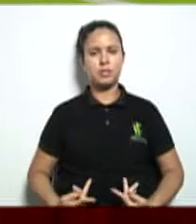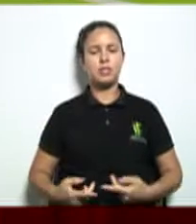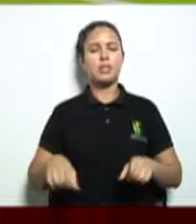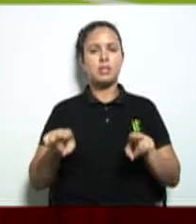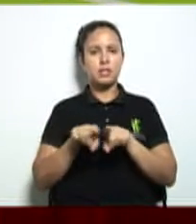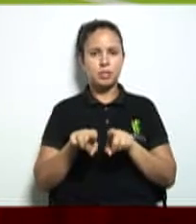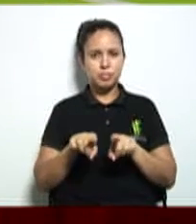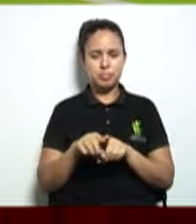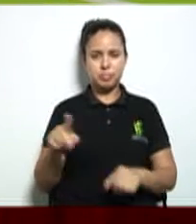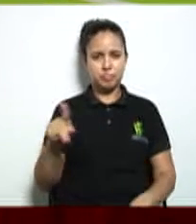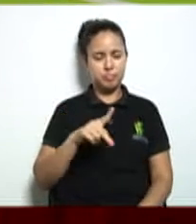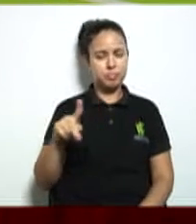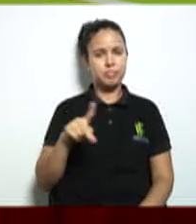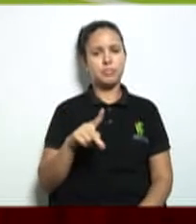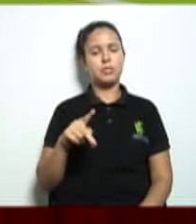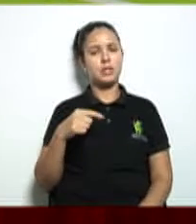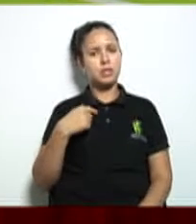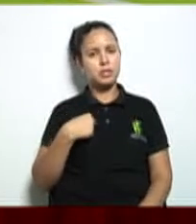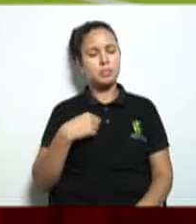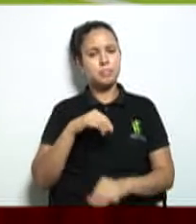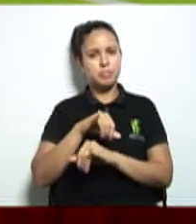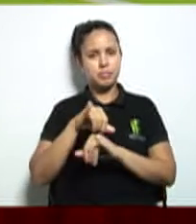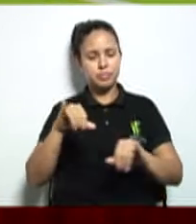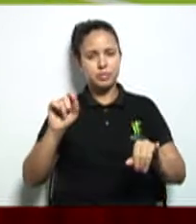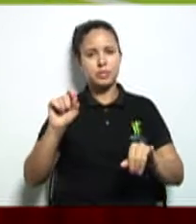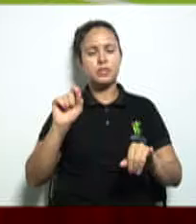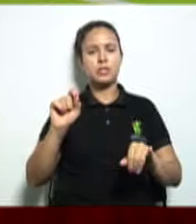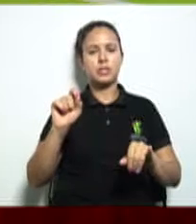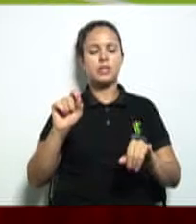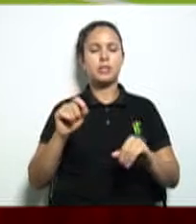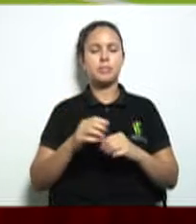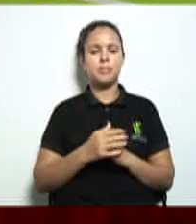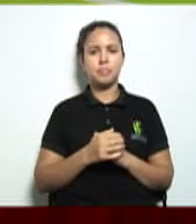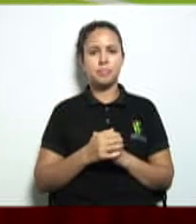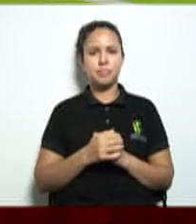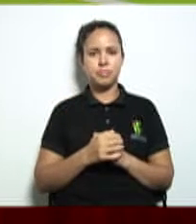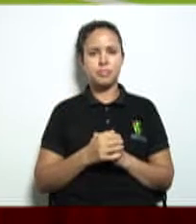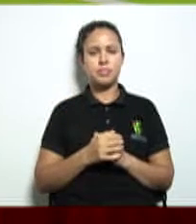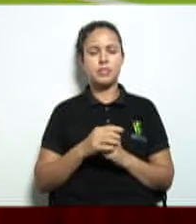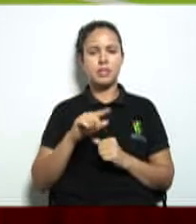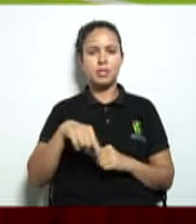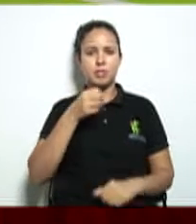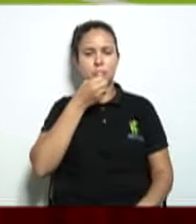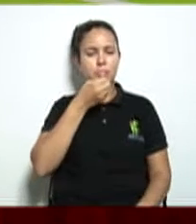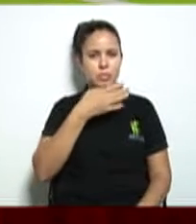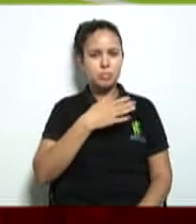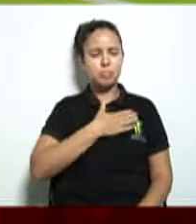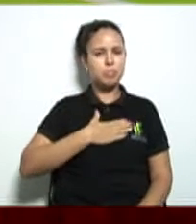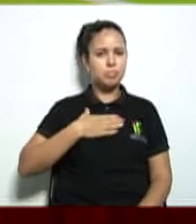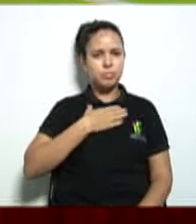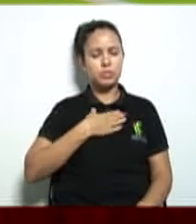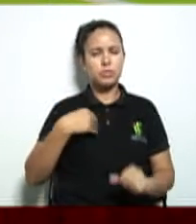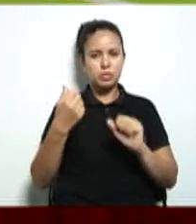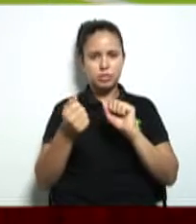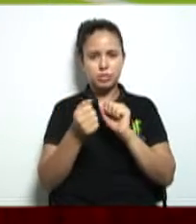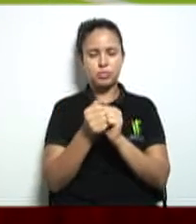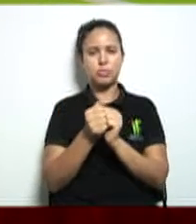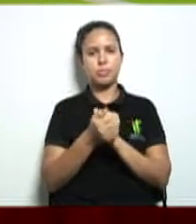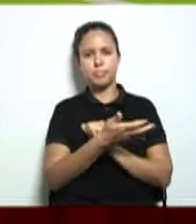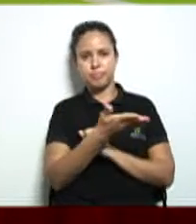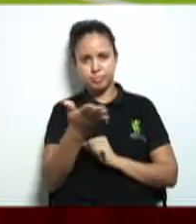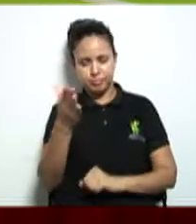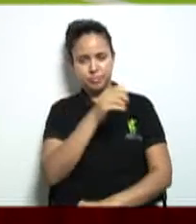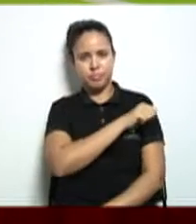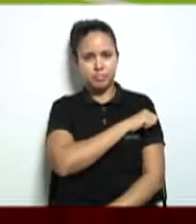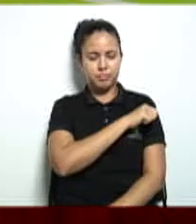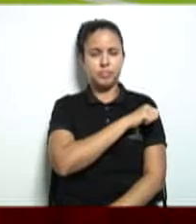professora Marisete, quero deixar aqui meu recadinho para vocês, no sentido de dizer que está sendo muito proveitoso estar aqui junto com vocês,